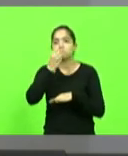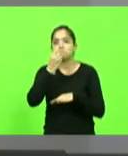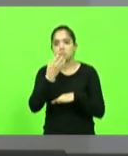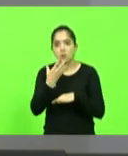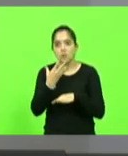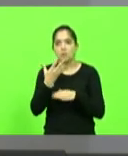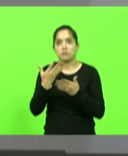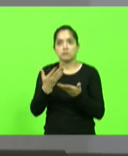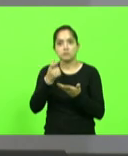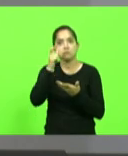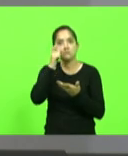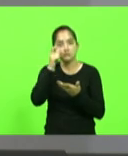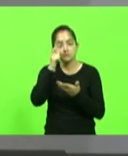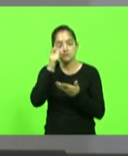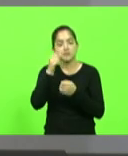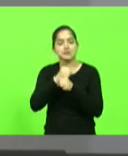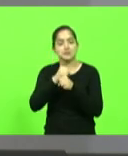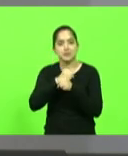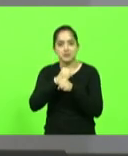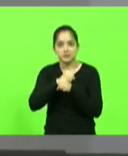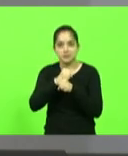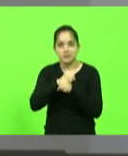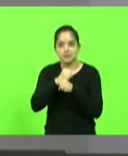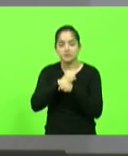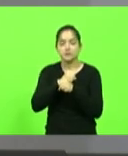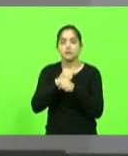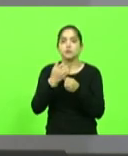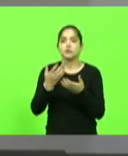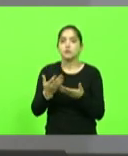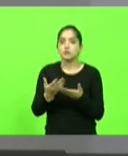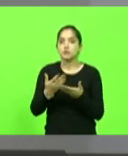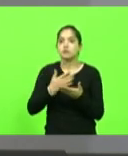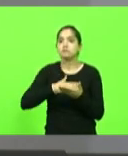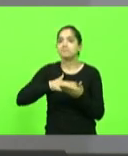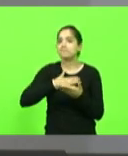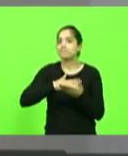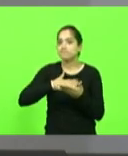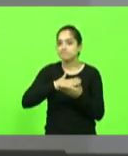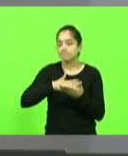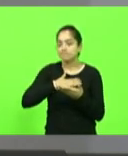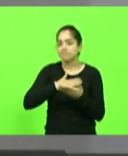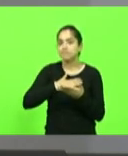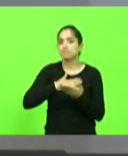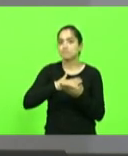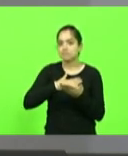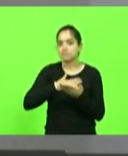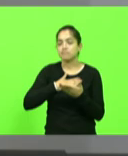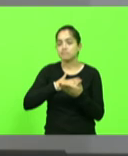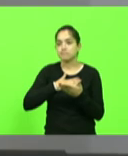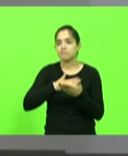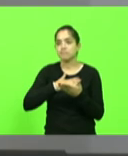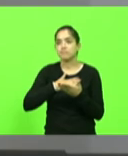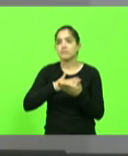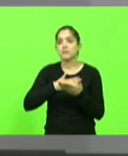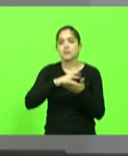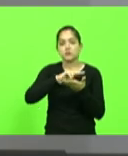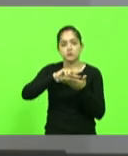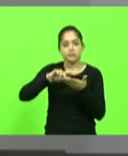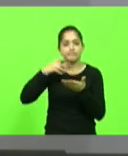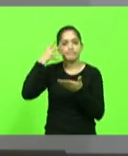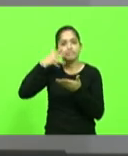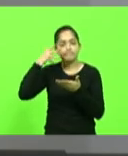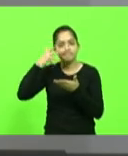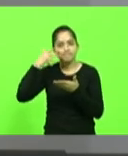que eu acompanho há muito tempo, né, Janice? E eu estou muito satisfeita com as diferentes manifestações. E quero fazer